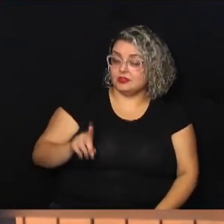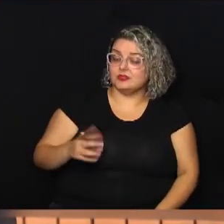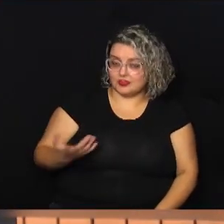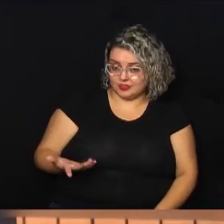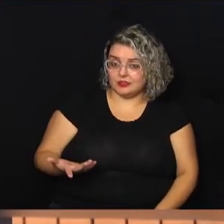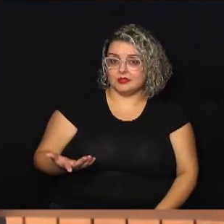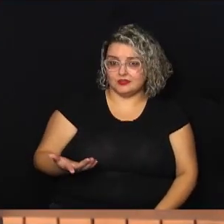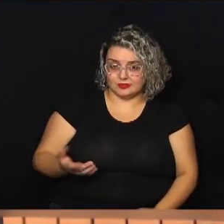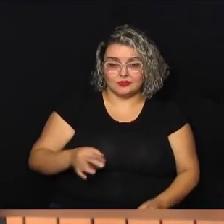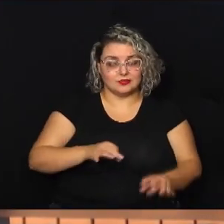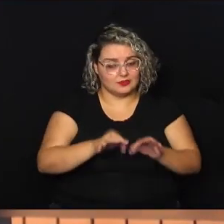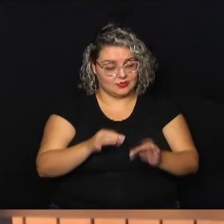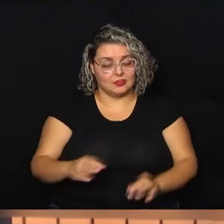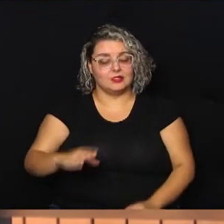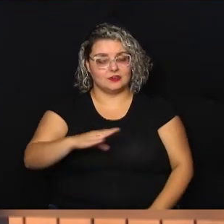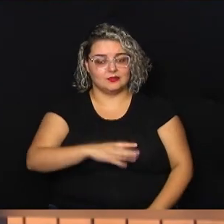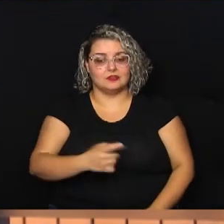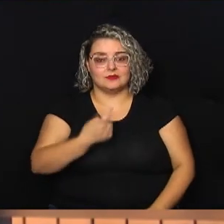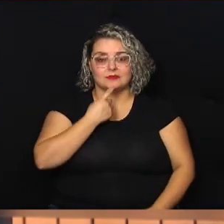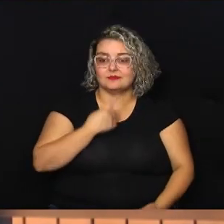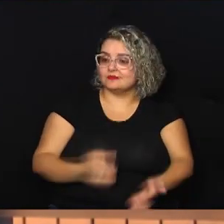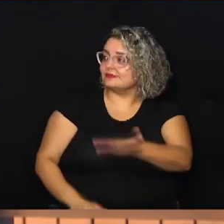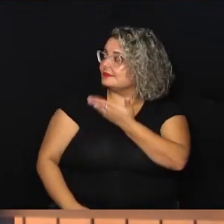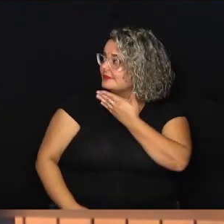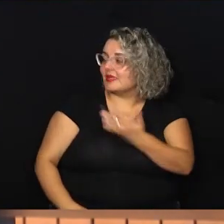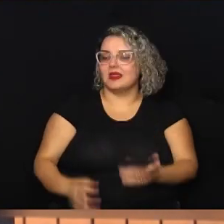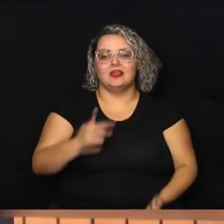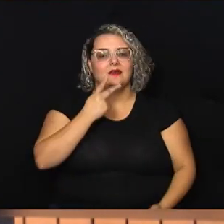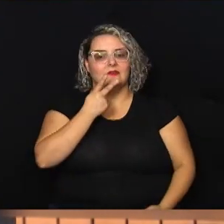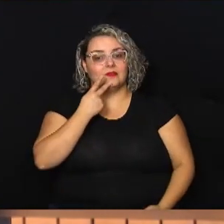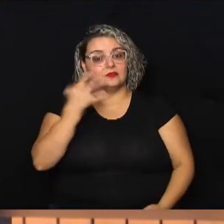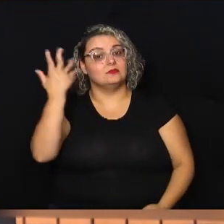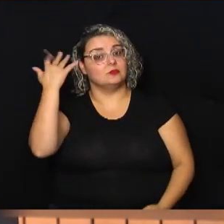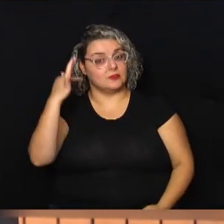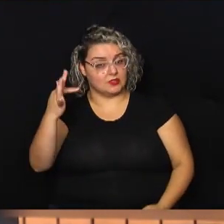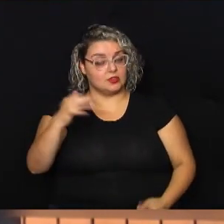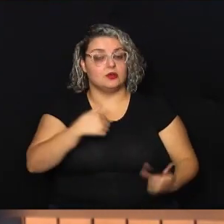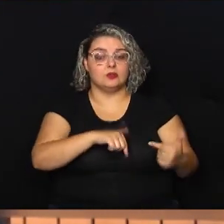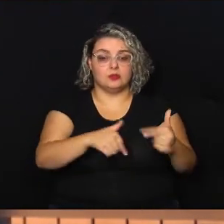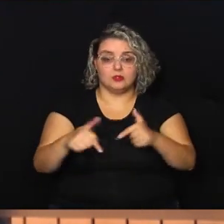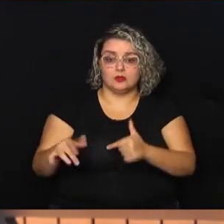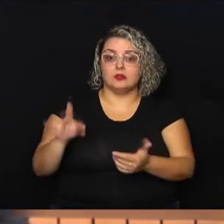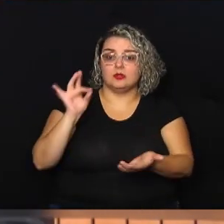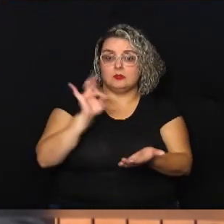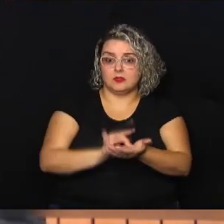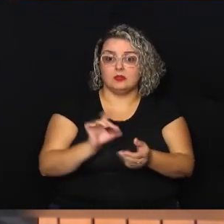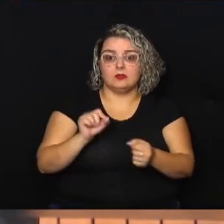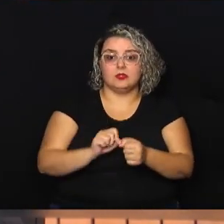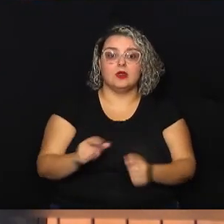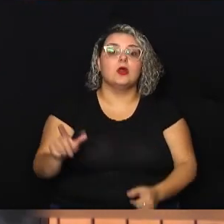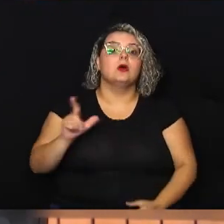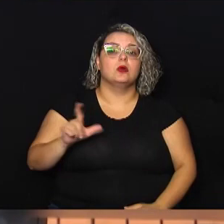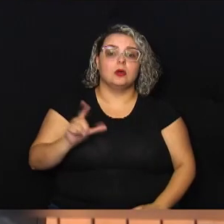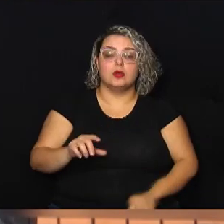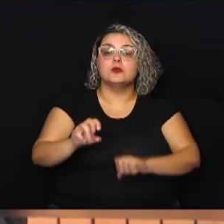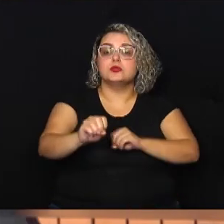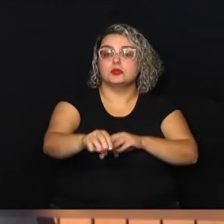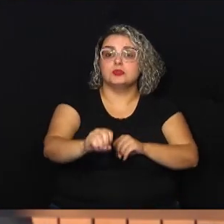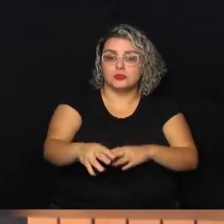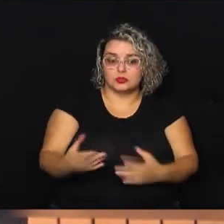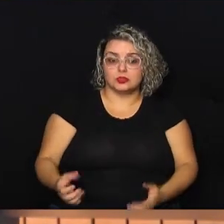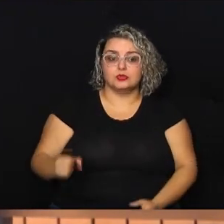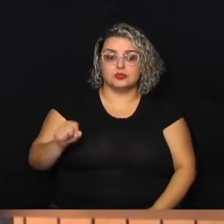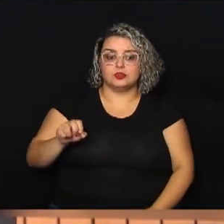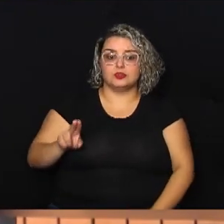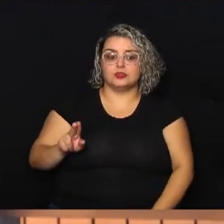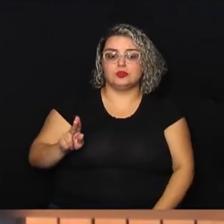em Campinas, falou dos propósitos da filosofia e o trabalho realizado. Logicamente, os ensinamentos da Sukio